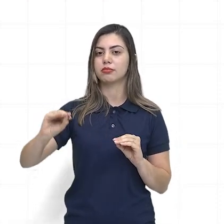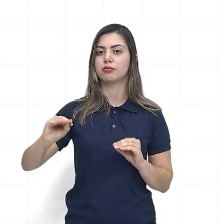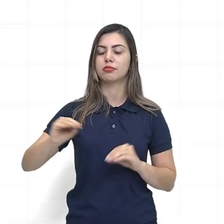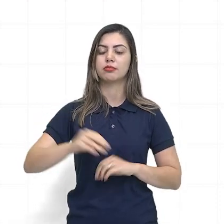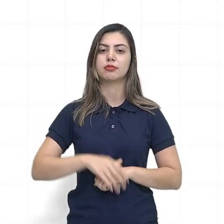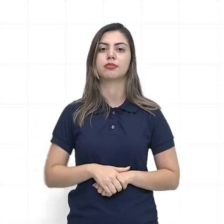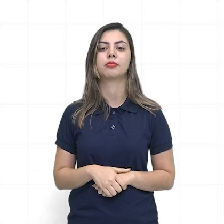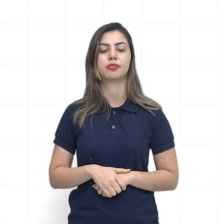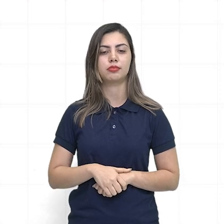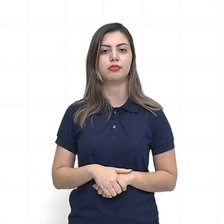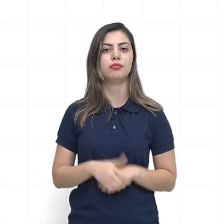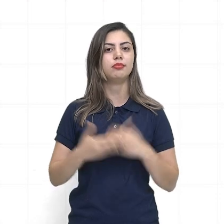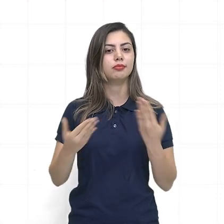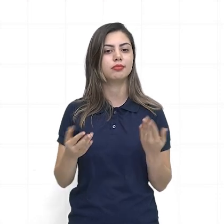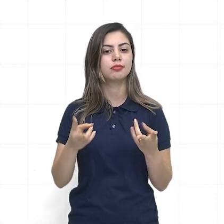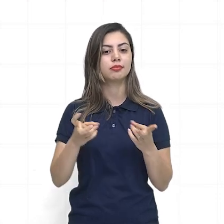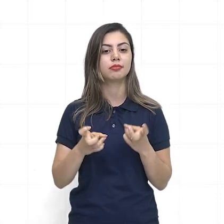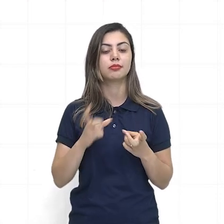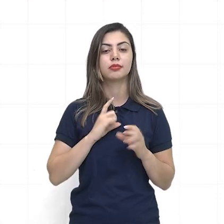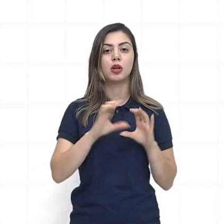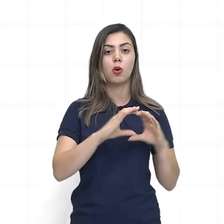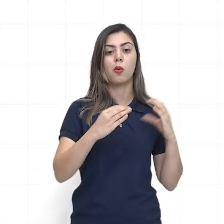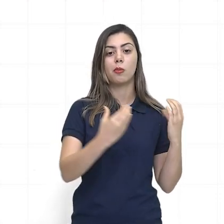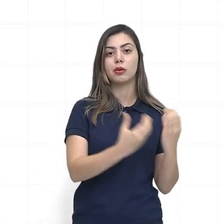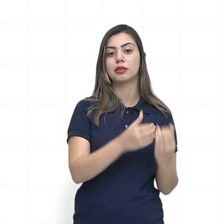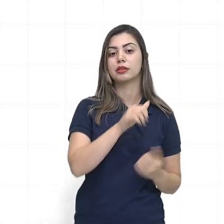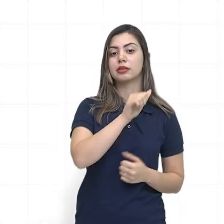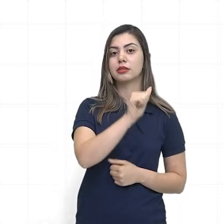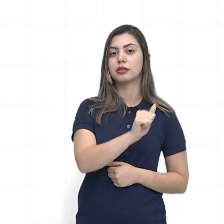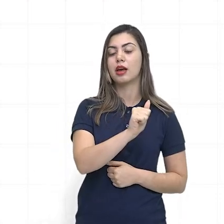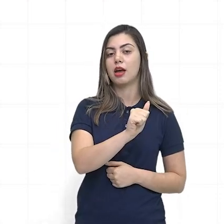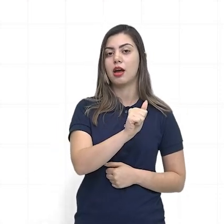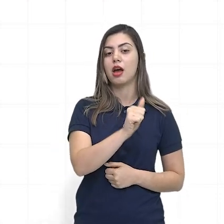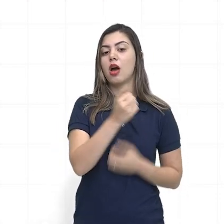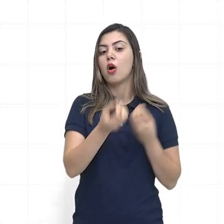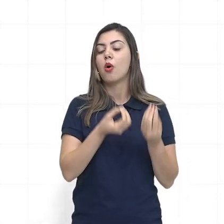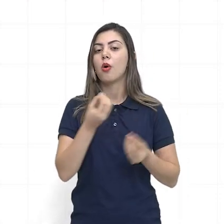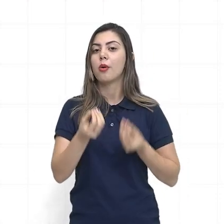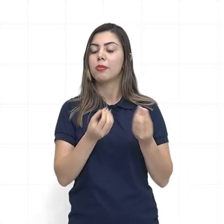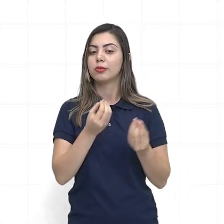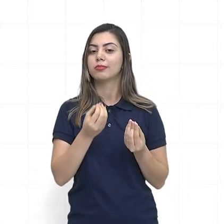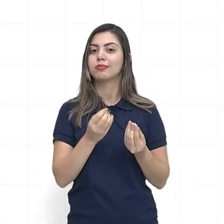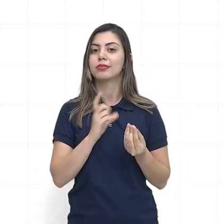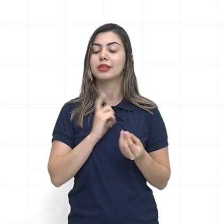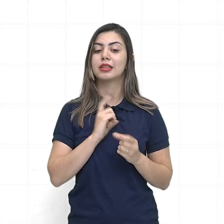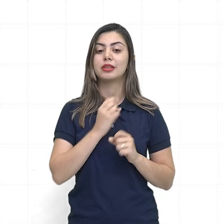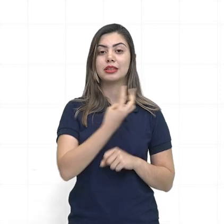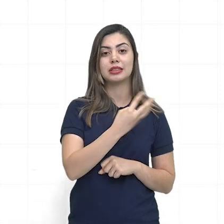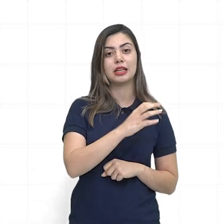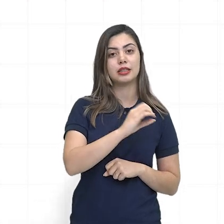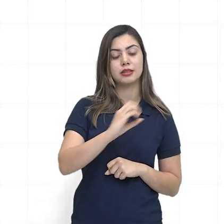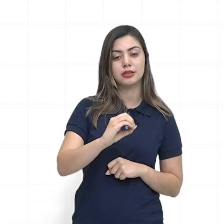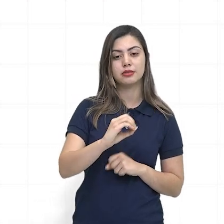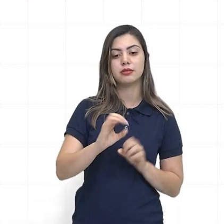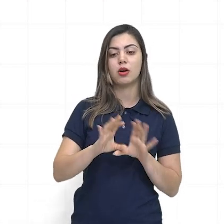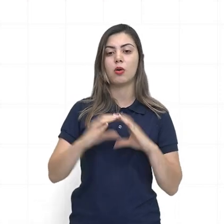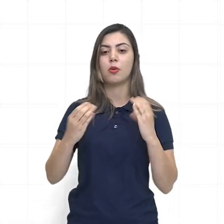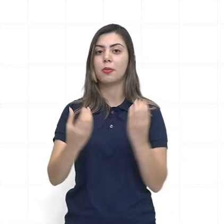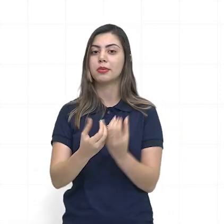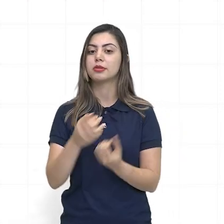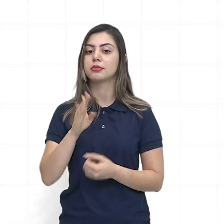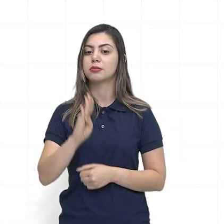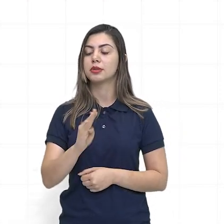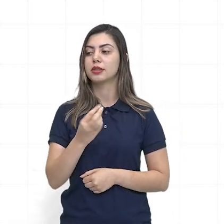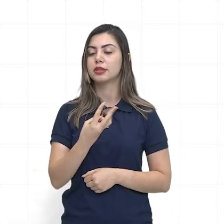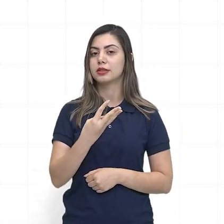aqui. Então, olha, a comunidade A na primeira situação vai ficar com 300 e a